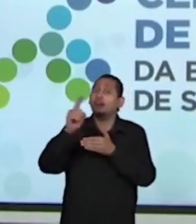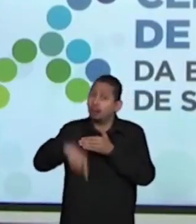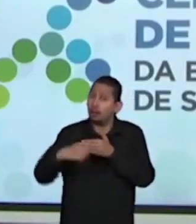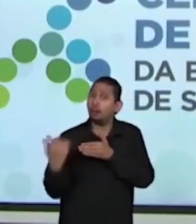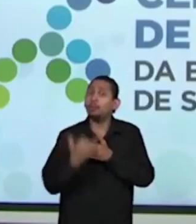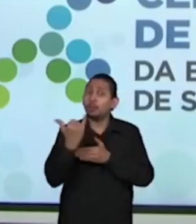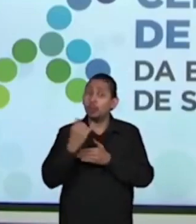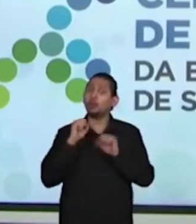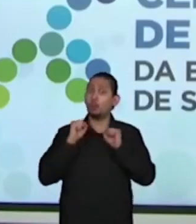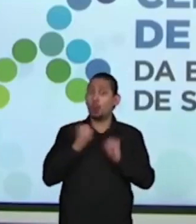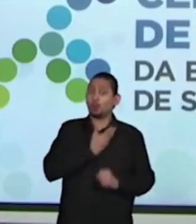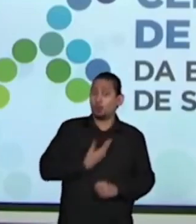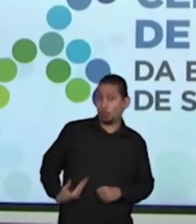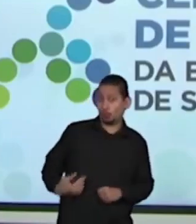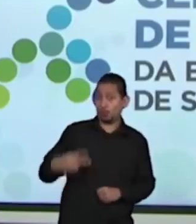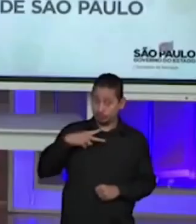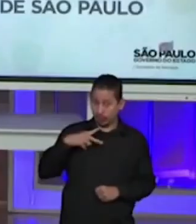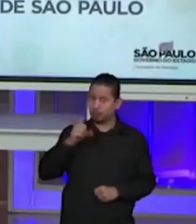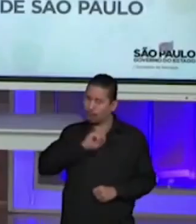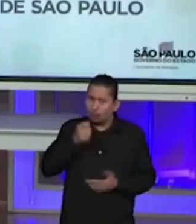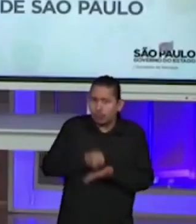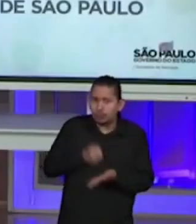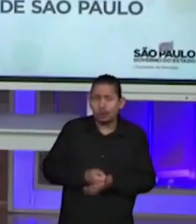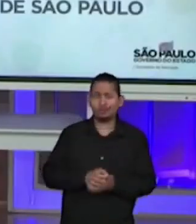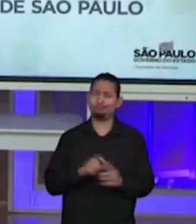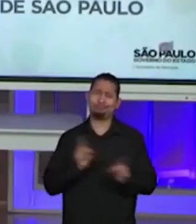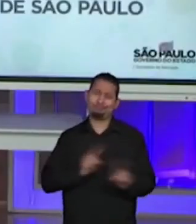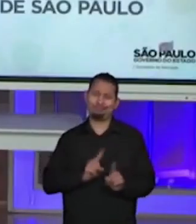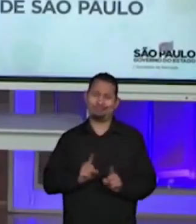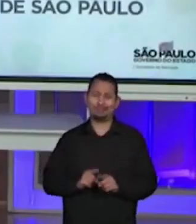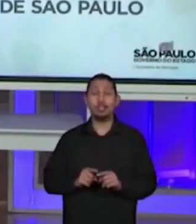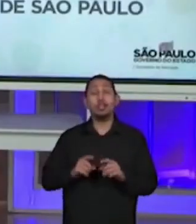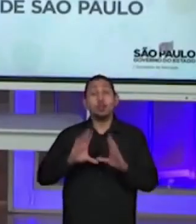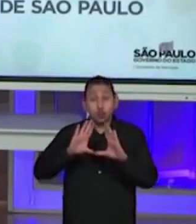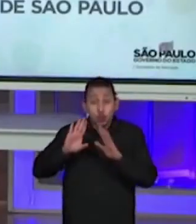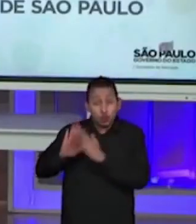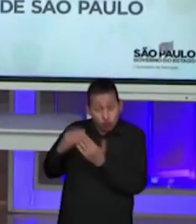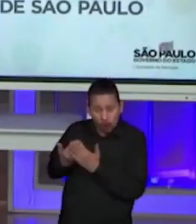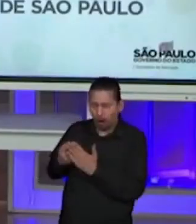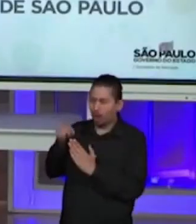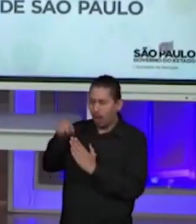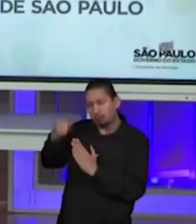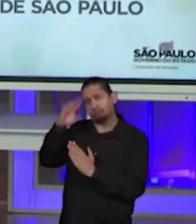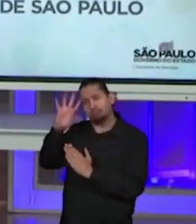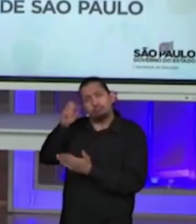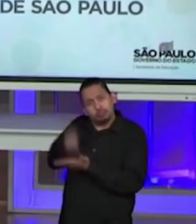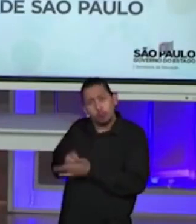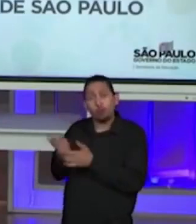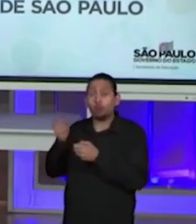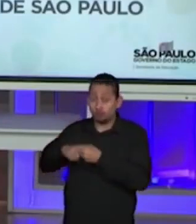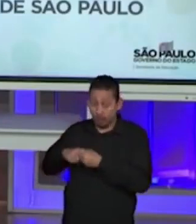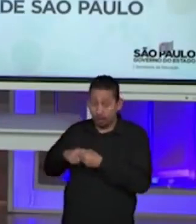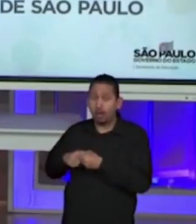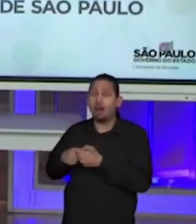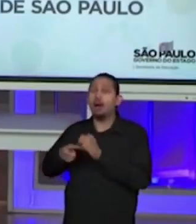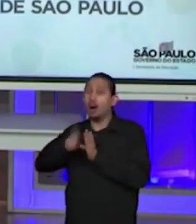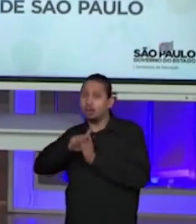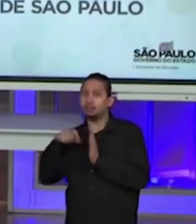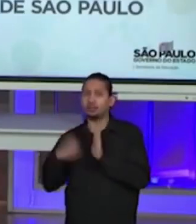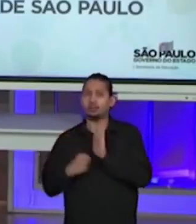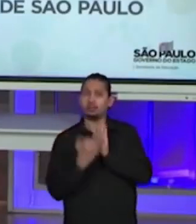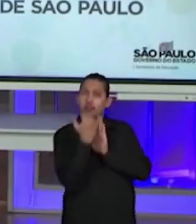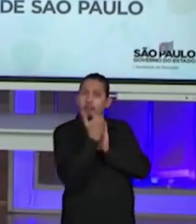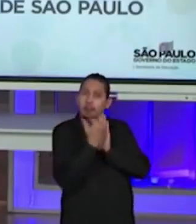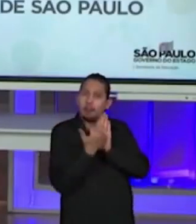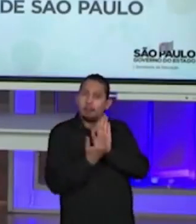rede privada, não é obrigatória. E todas as escolas que escolherem voltar terão que apresentar um plano de retorno